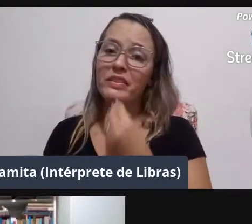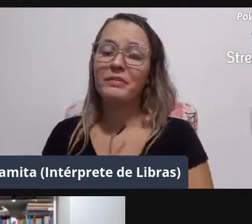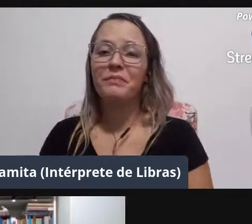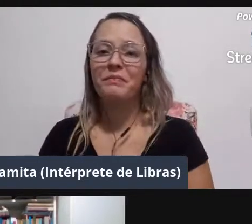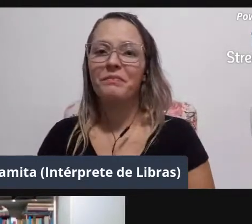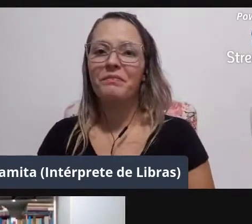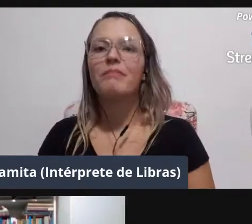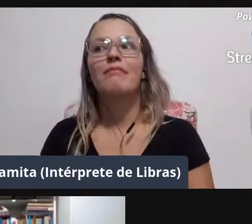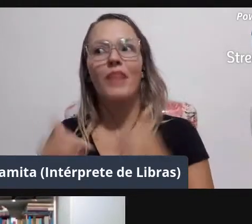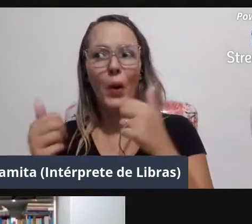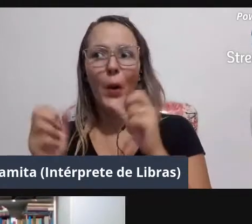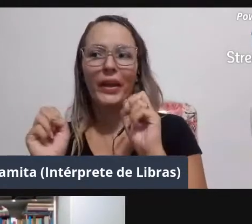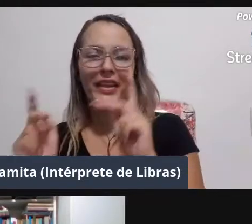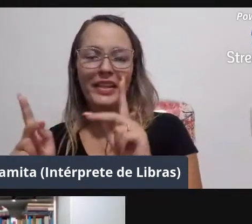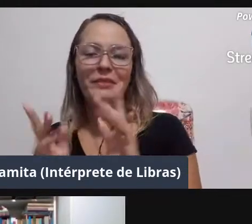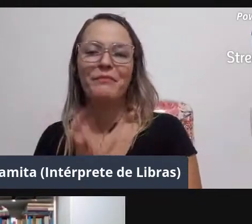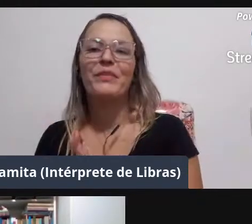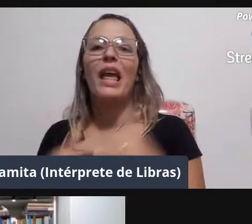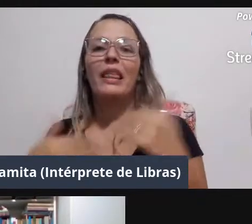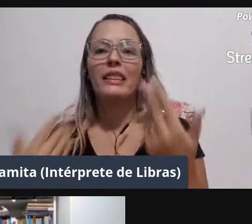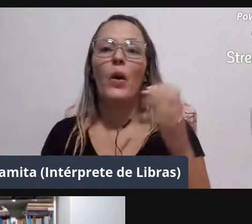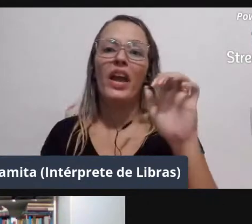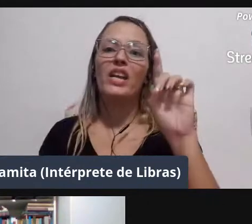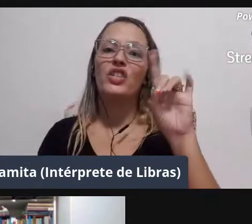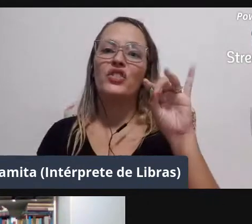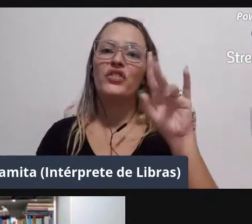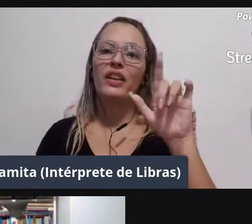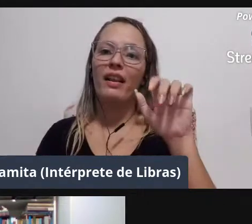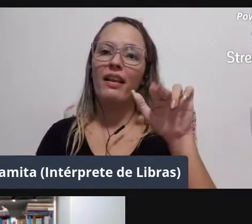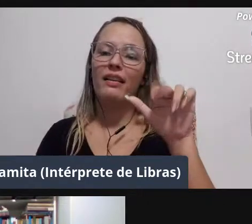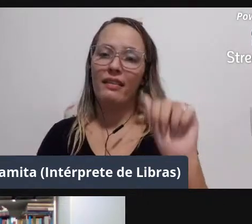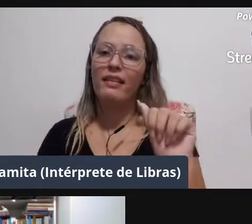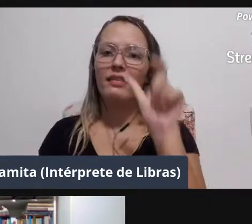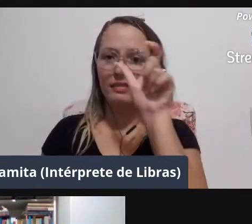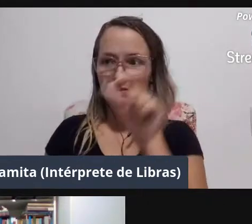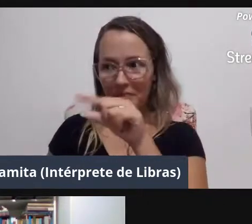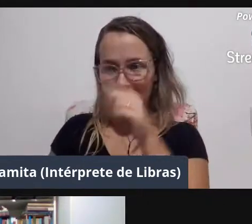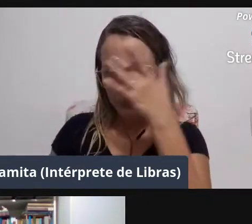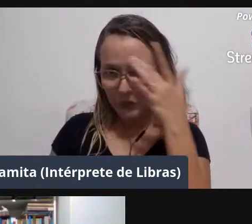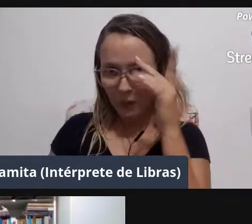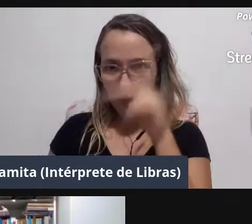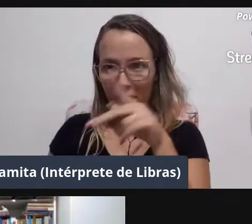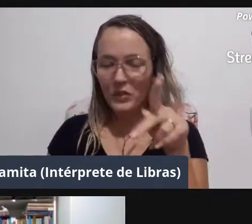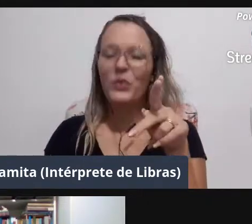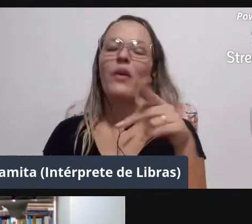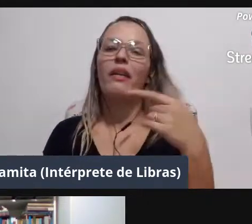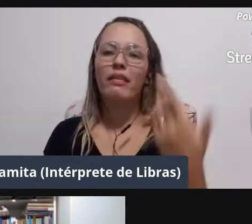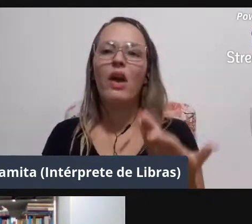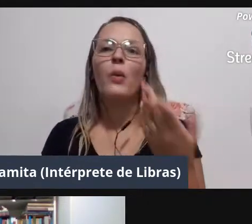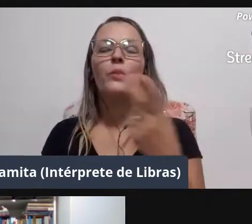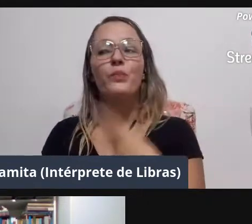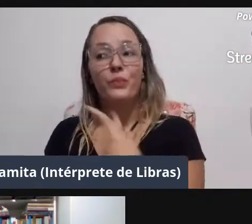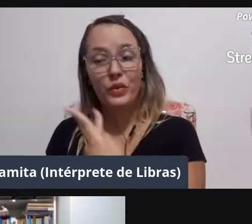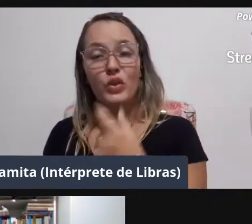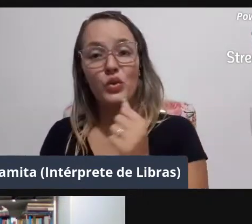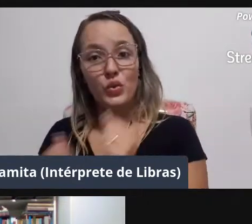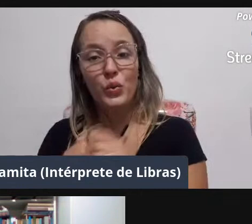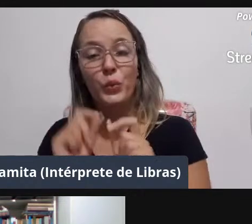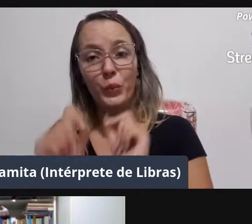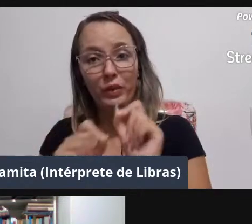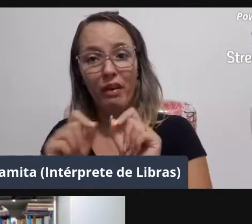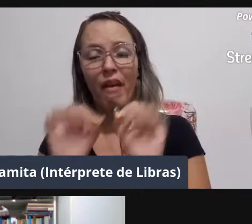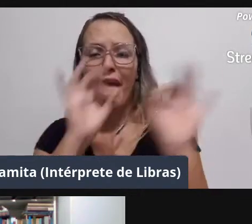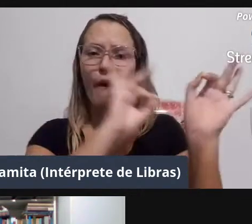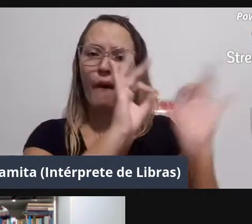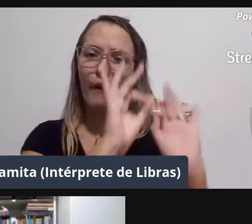Adilene, professora da UFPE, que eu até citei aqui também, com uma pesquisa sobre a temática, história da educação, estamos